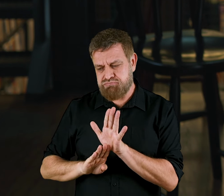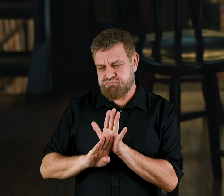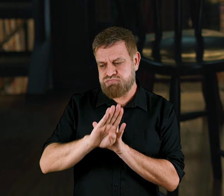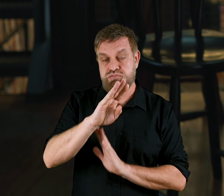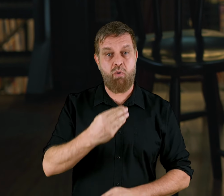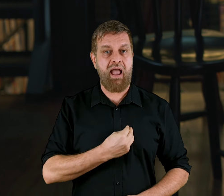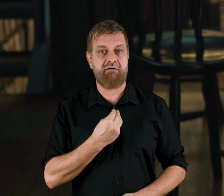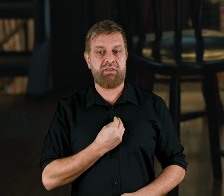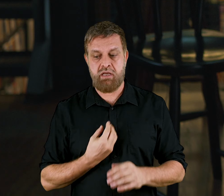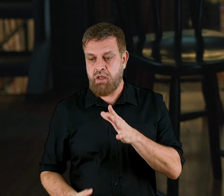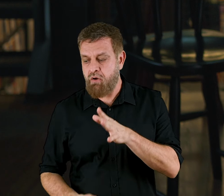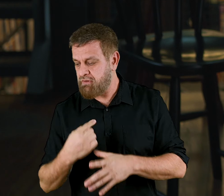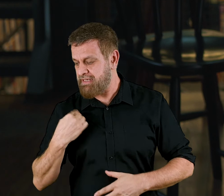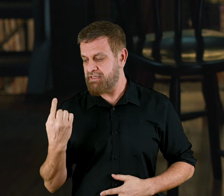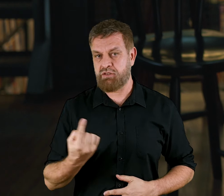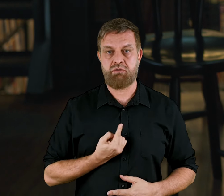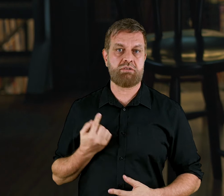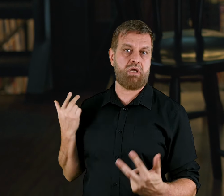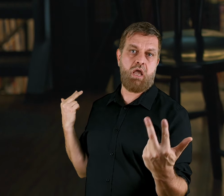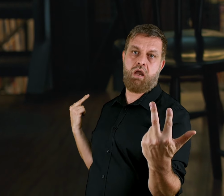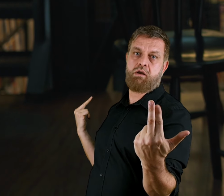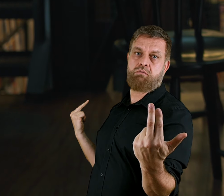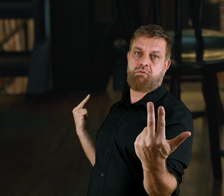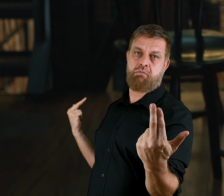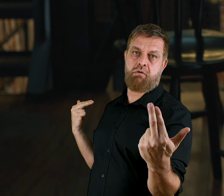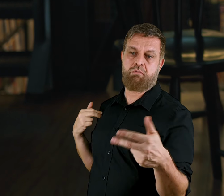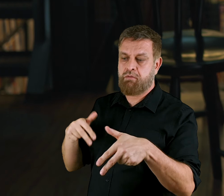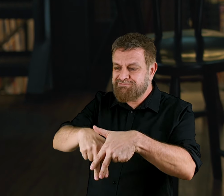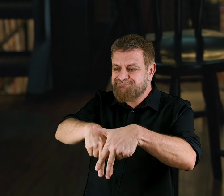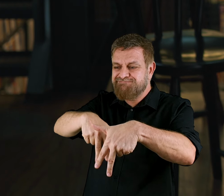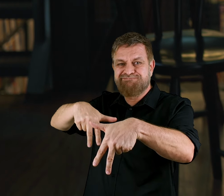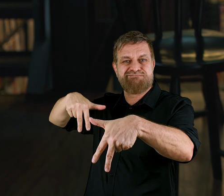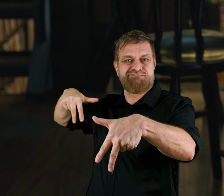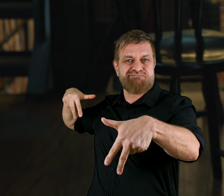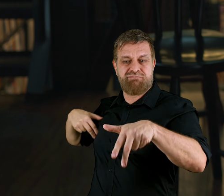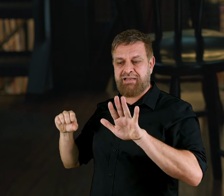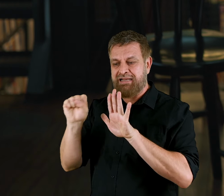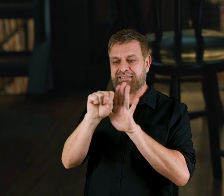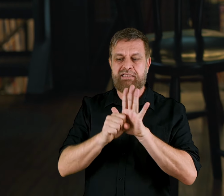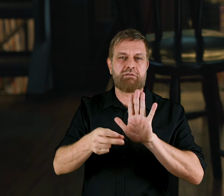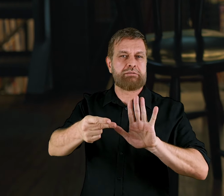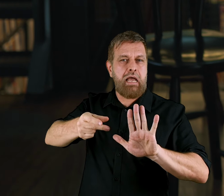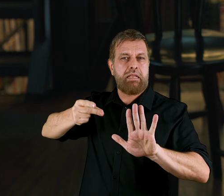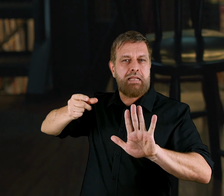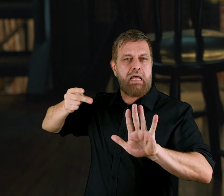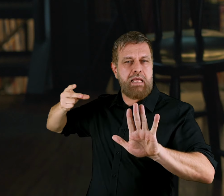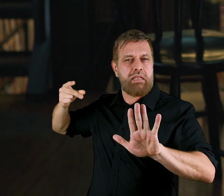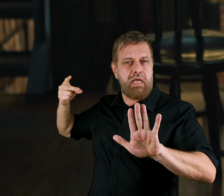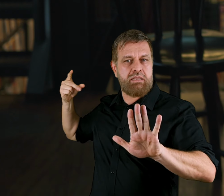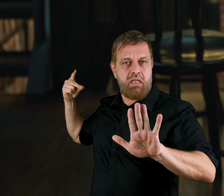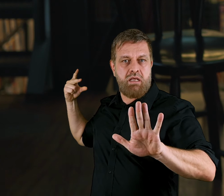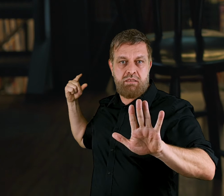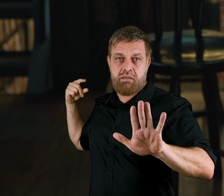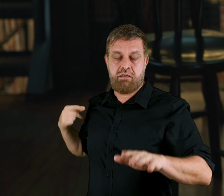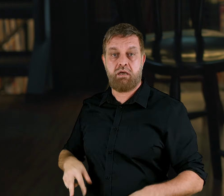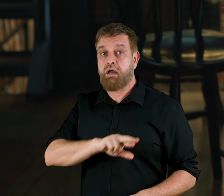não ocorre mais em nós da mesma forma que ocorria nos nossos ancestrais de 100 séculos atrás, ou milhares ou milhões de anos atrás,